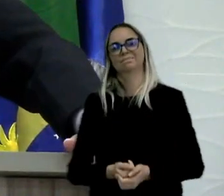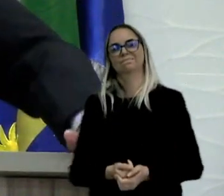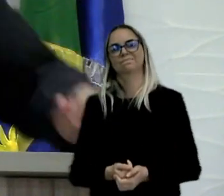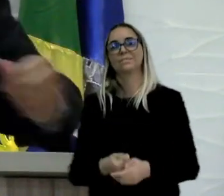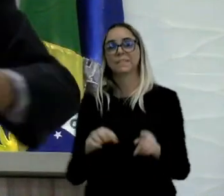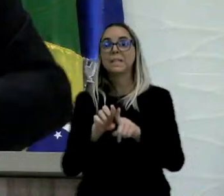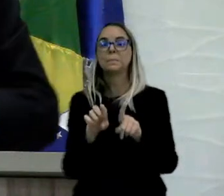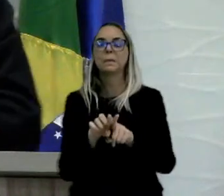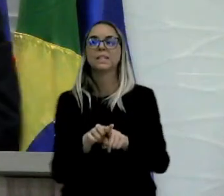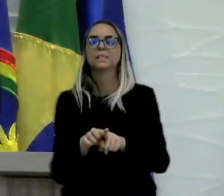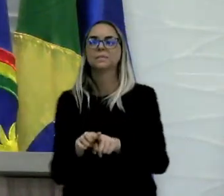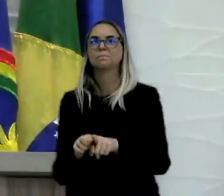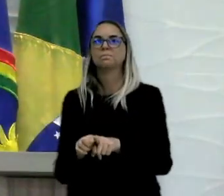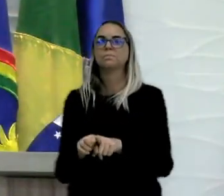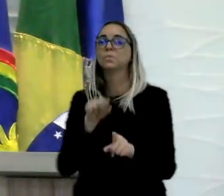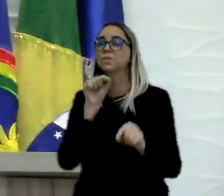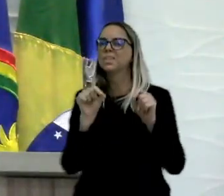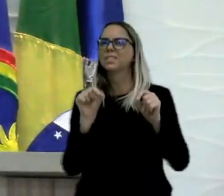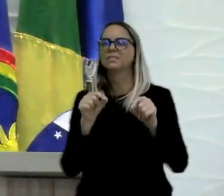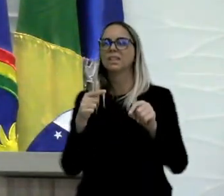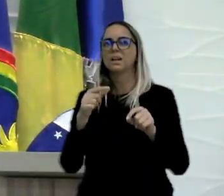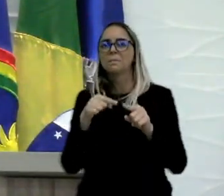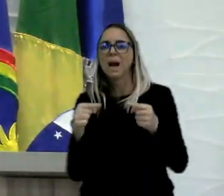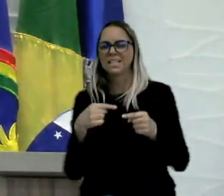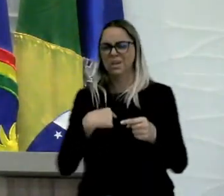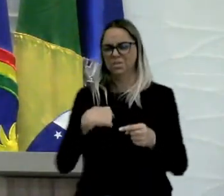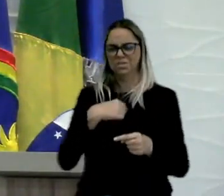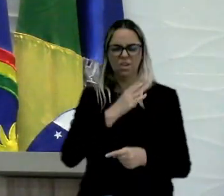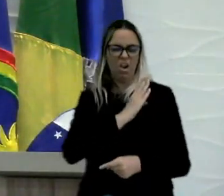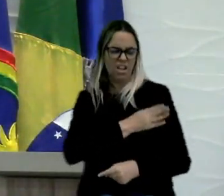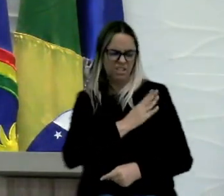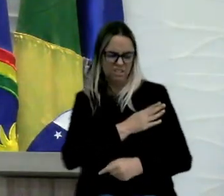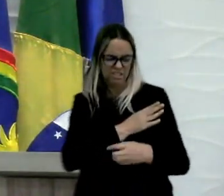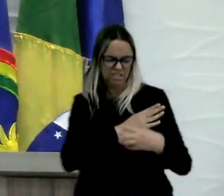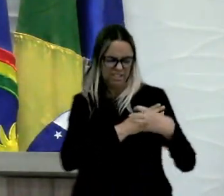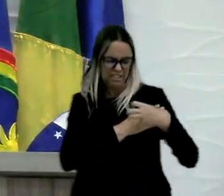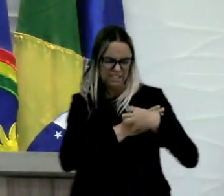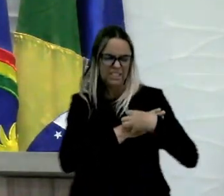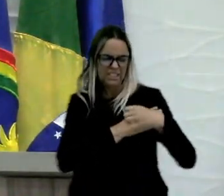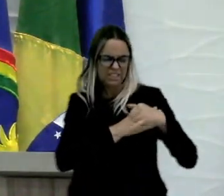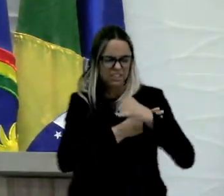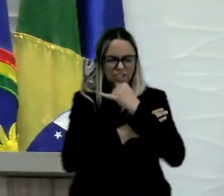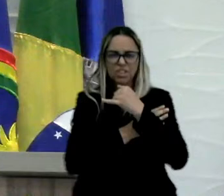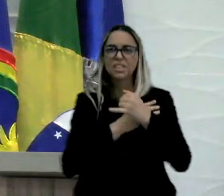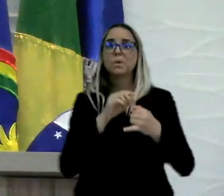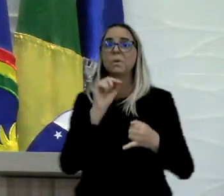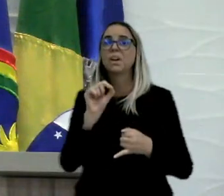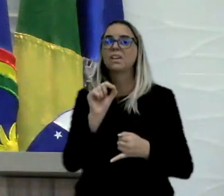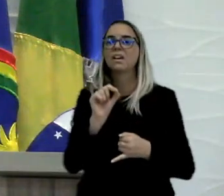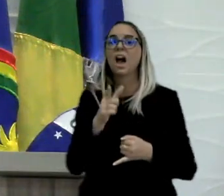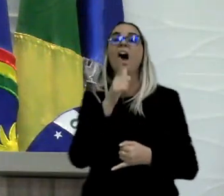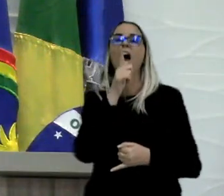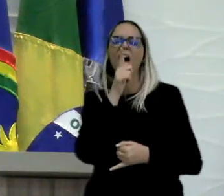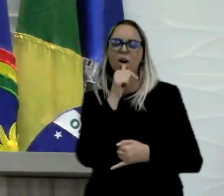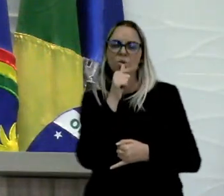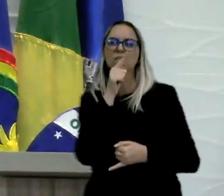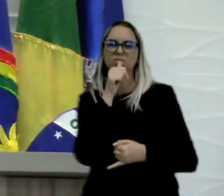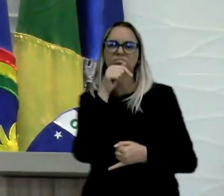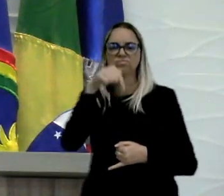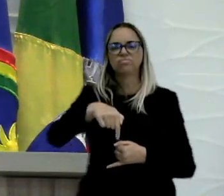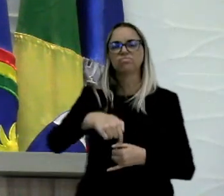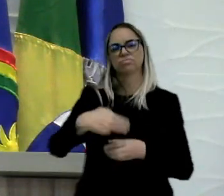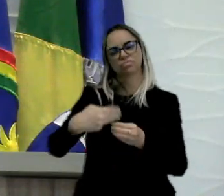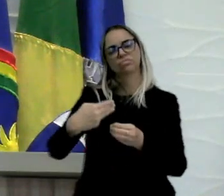é agora eu tenho uma tristeza no meu coração avanildo Pachequinho coisa é sobre a água do nosso